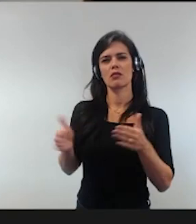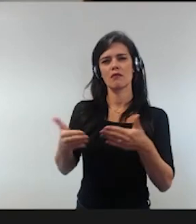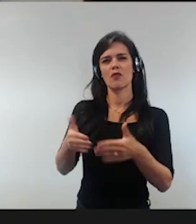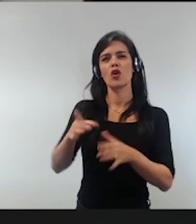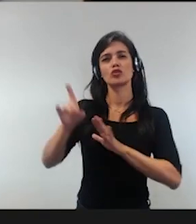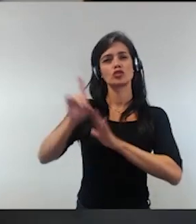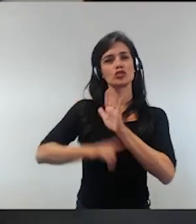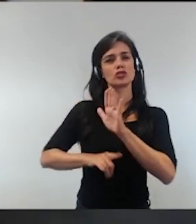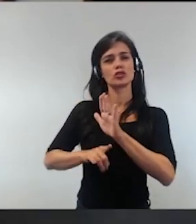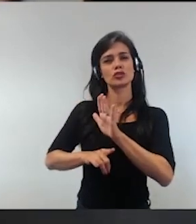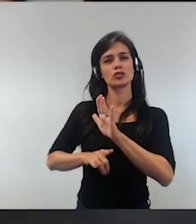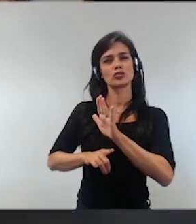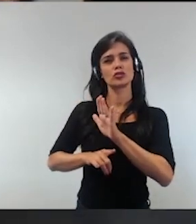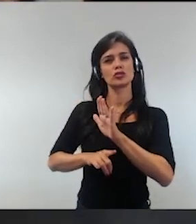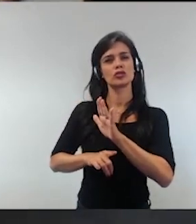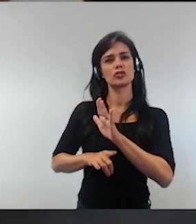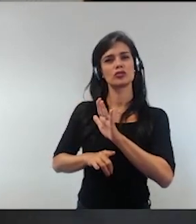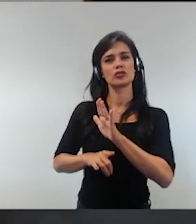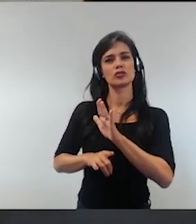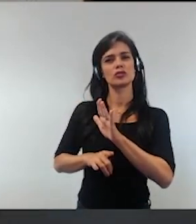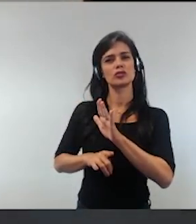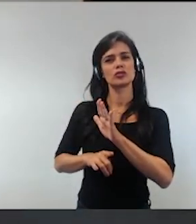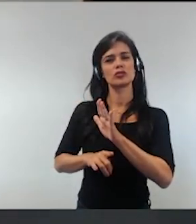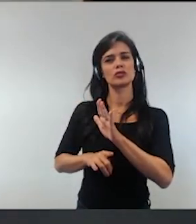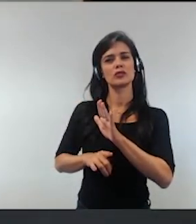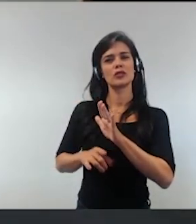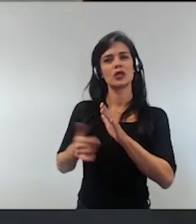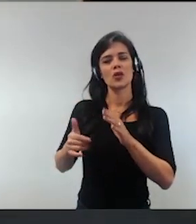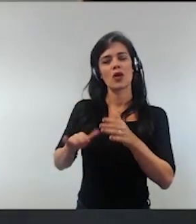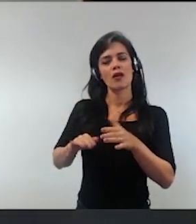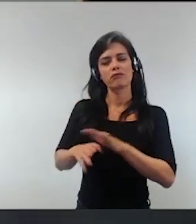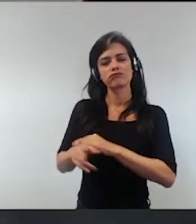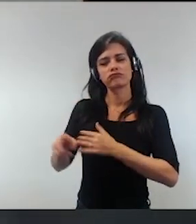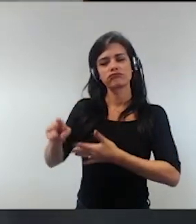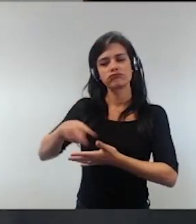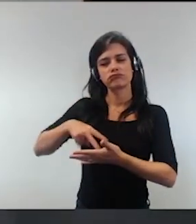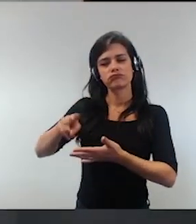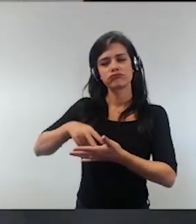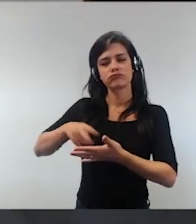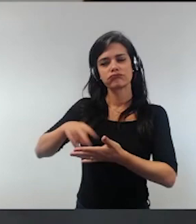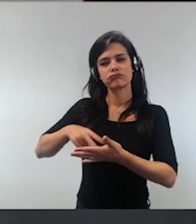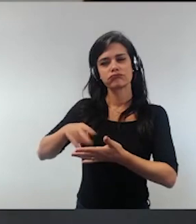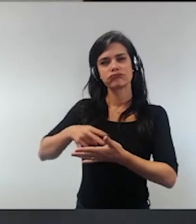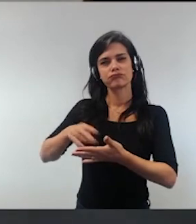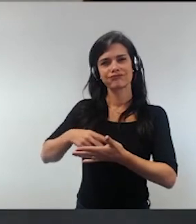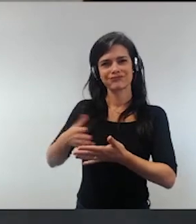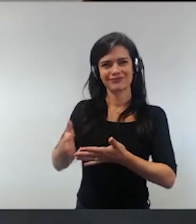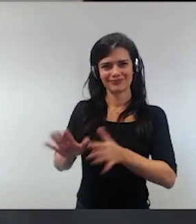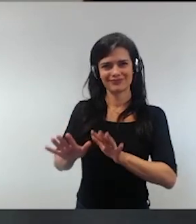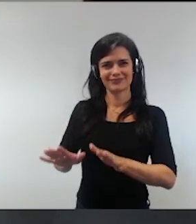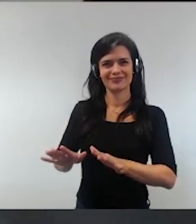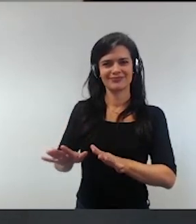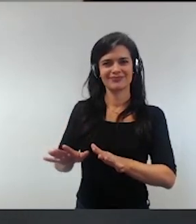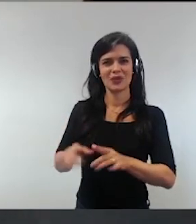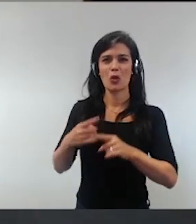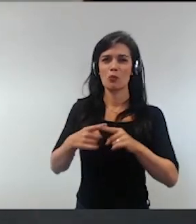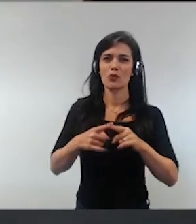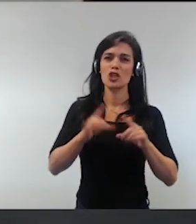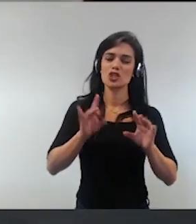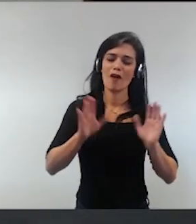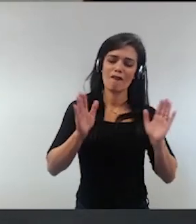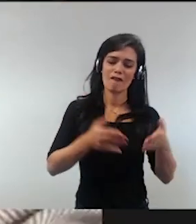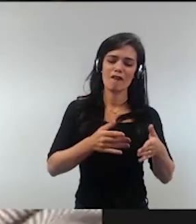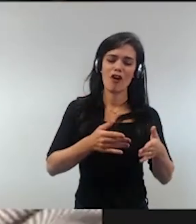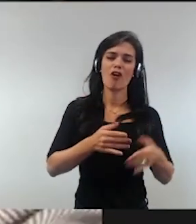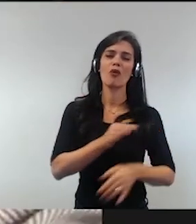deles não serem muito contumazes na leitura, né? E que são absorvidos pelas leituras